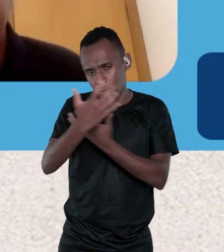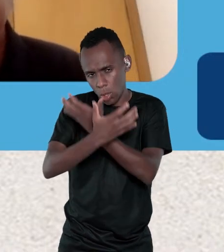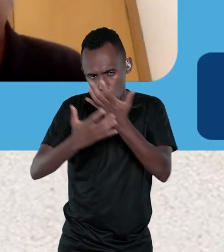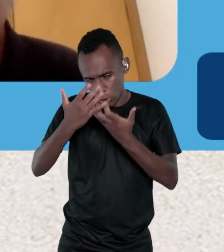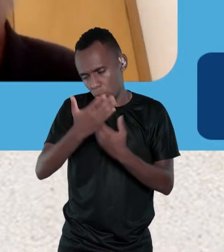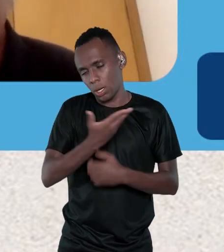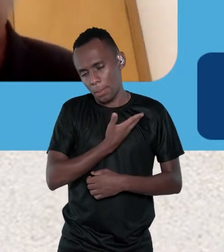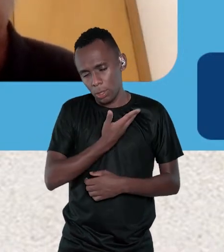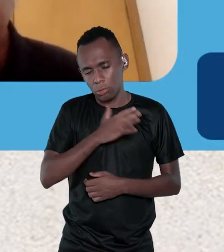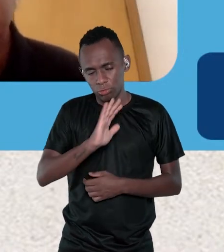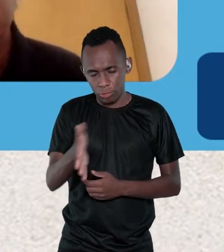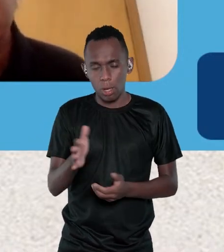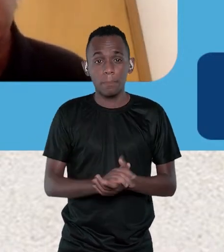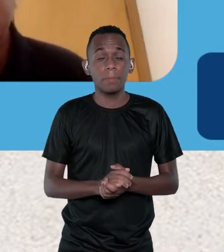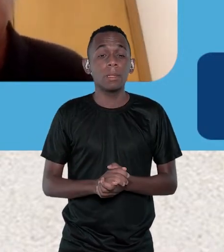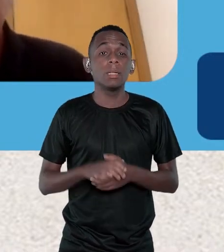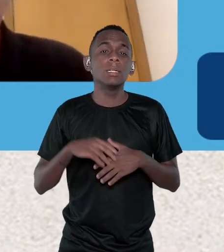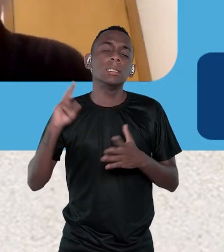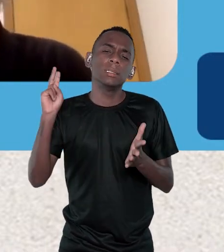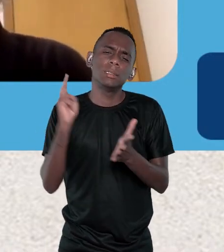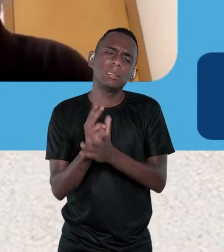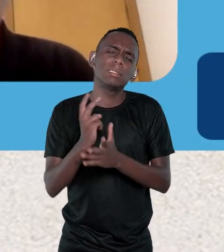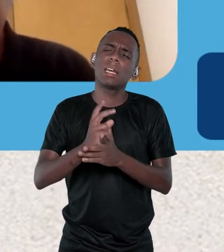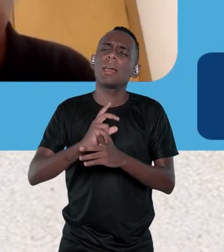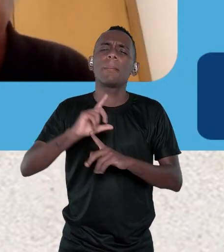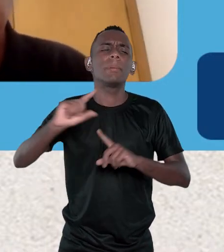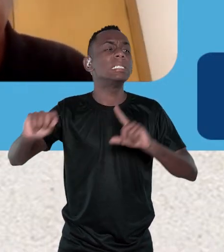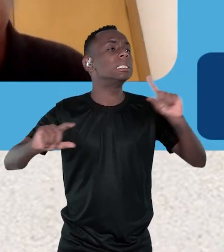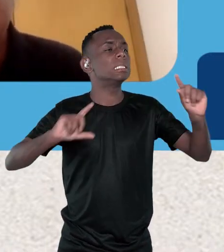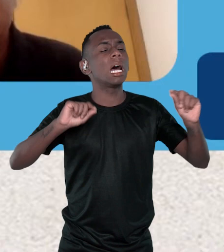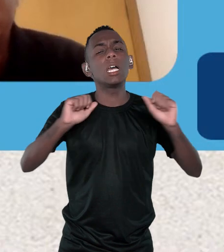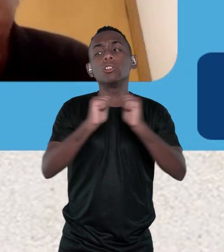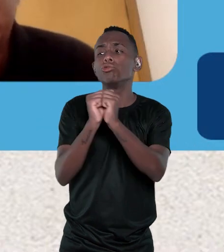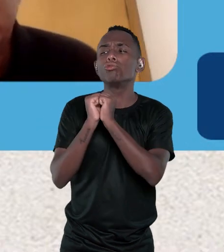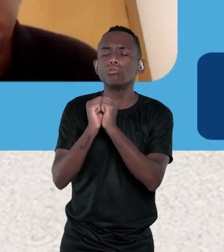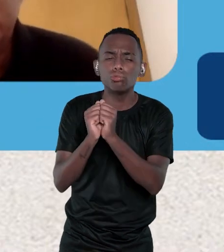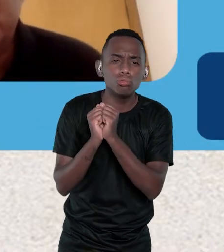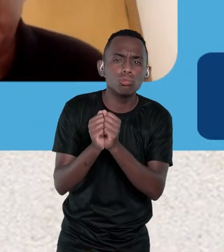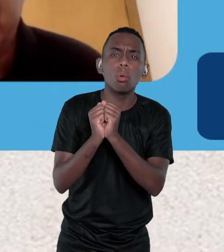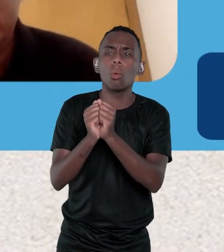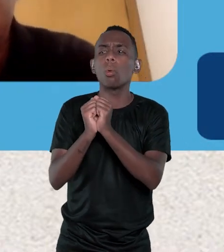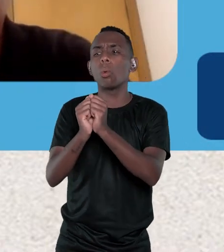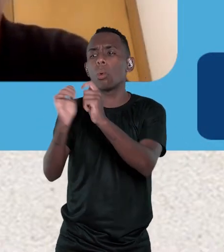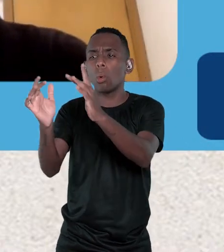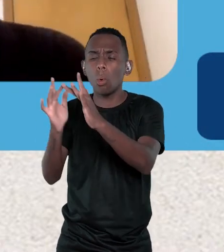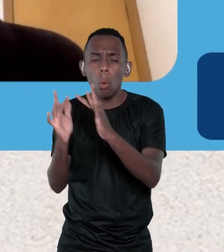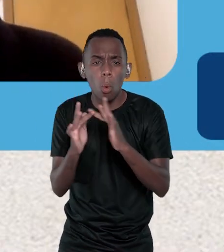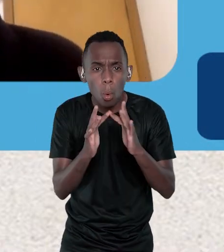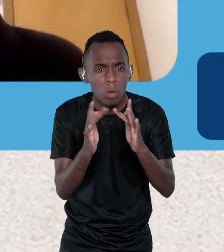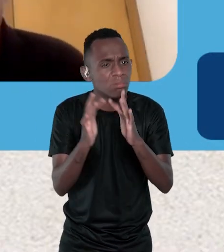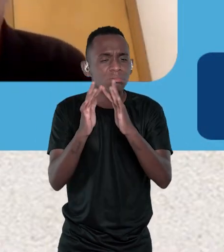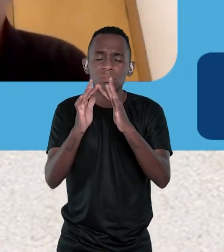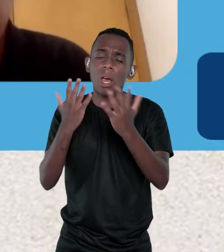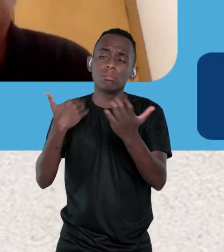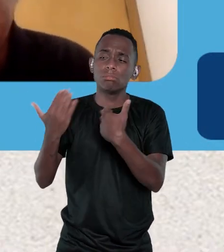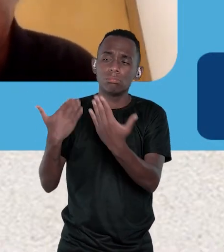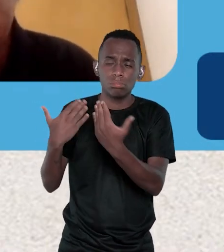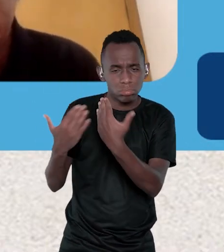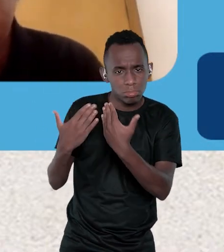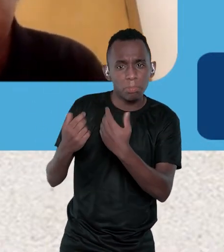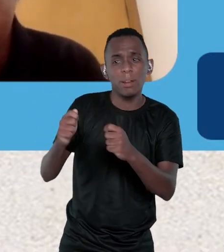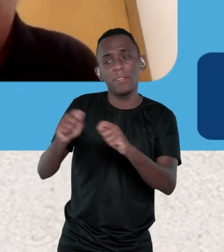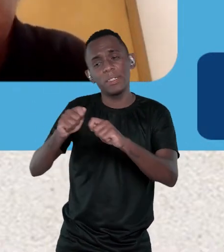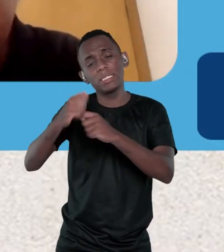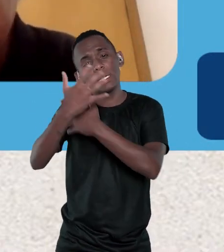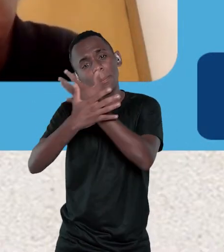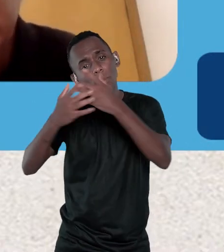e ele já compunha melodias, e a gente sempre saía junto para fazer serenata, para